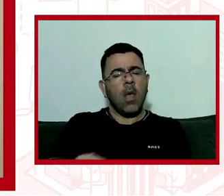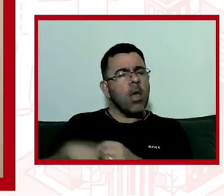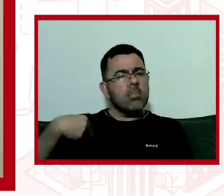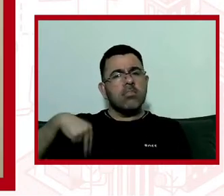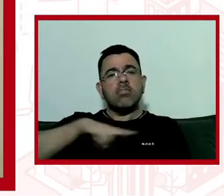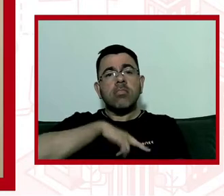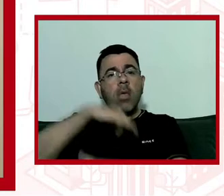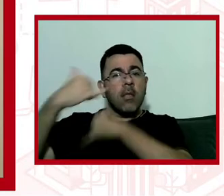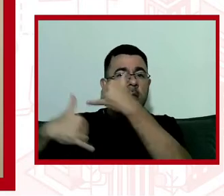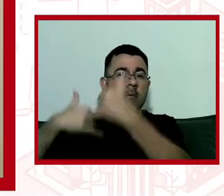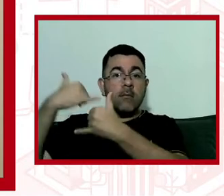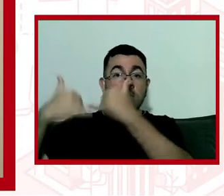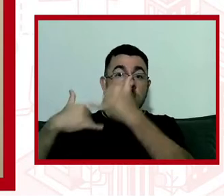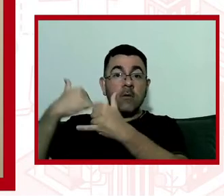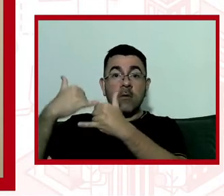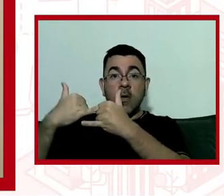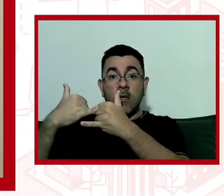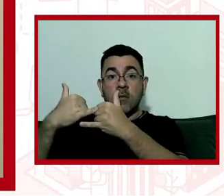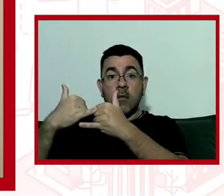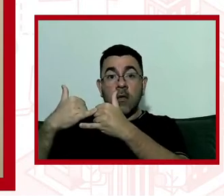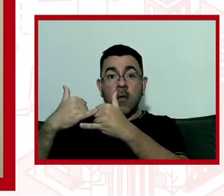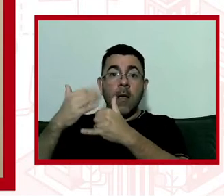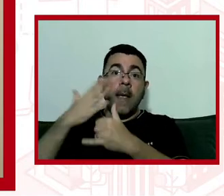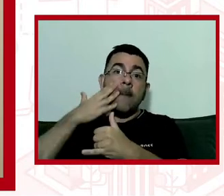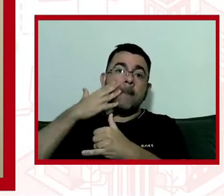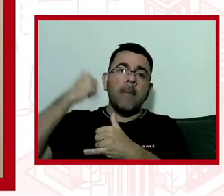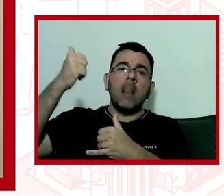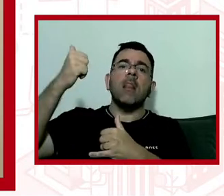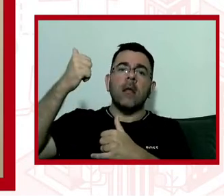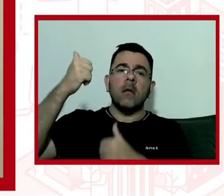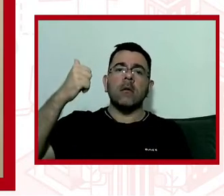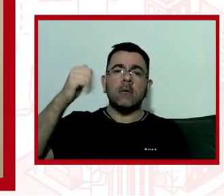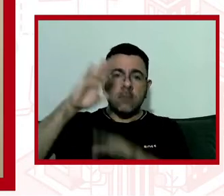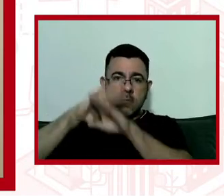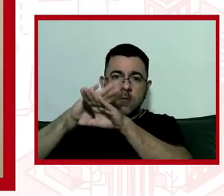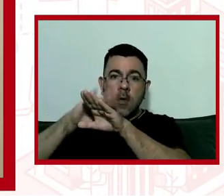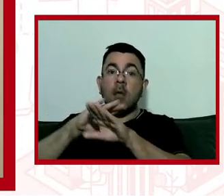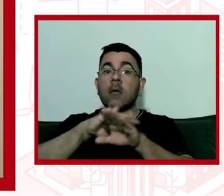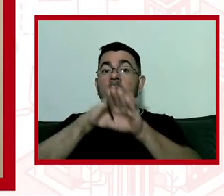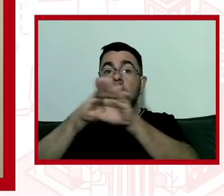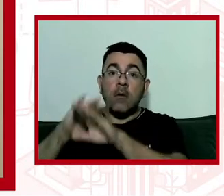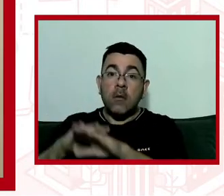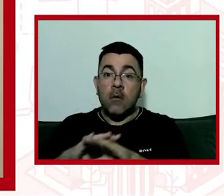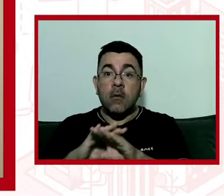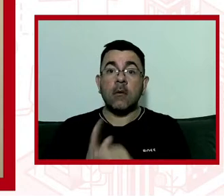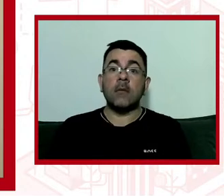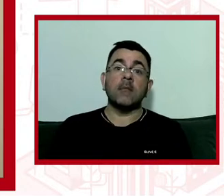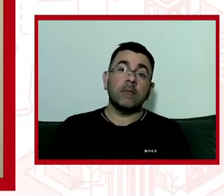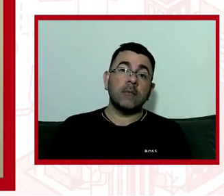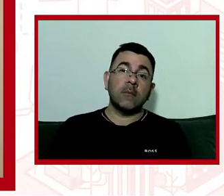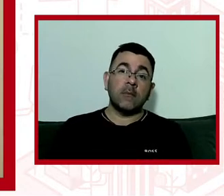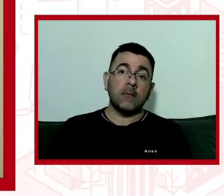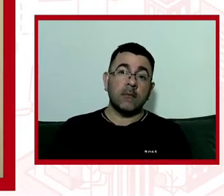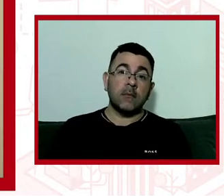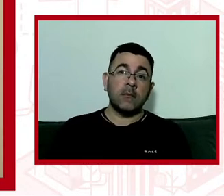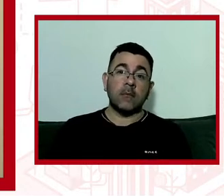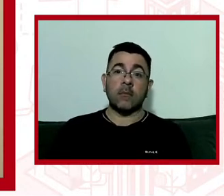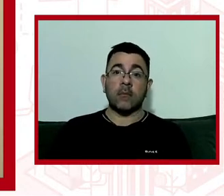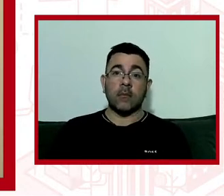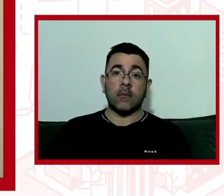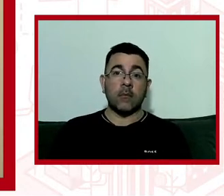fazer melhor Eh virou em parte verdade eh em relação ao que ao que Saulo